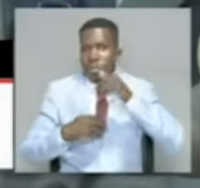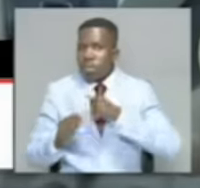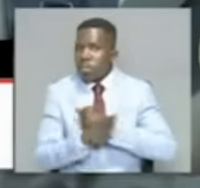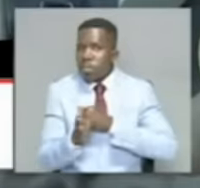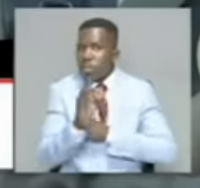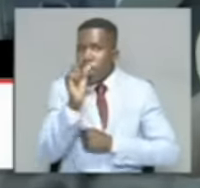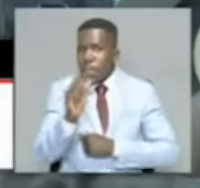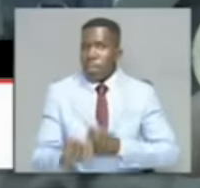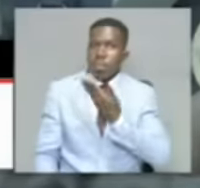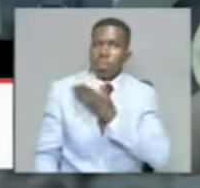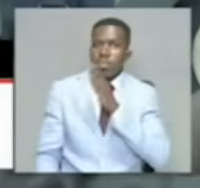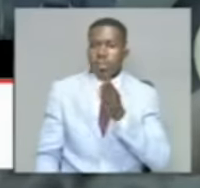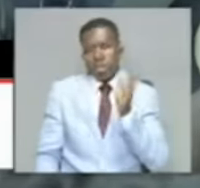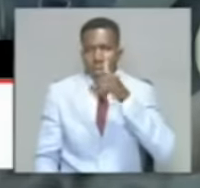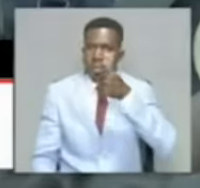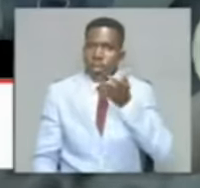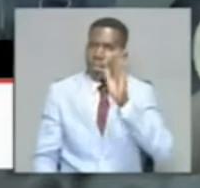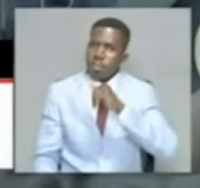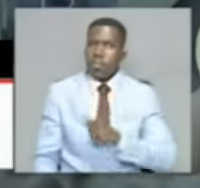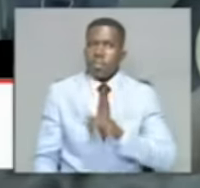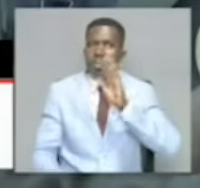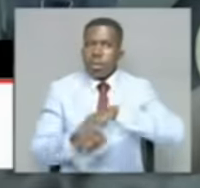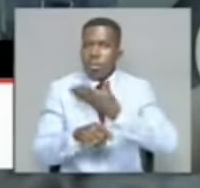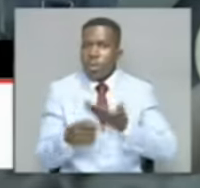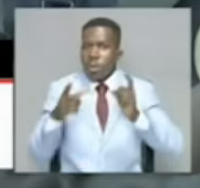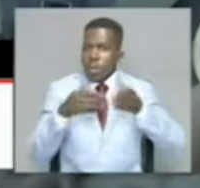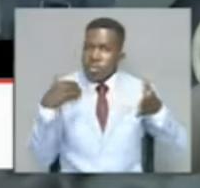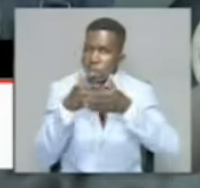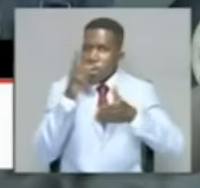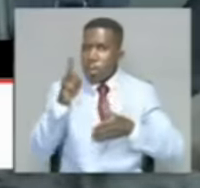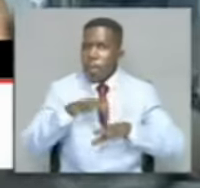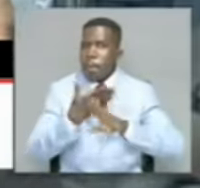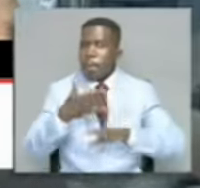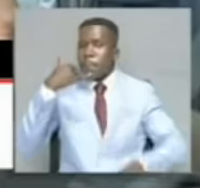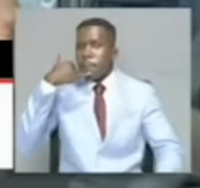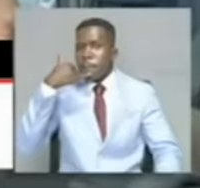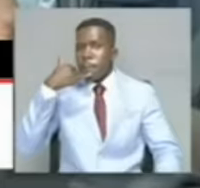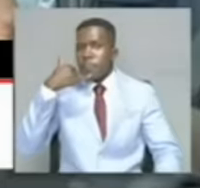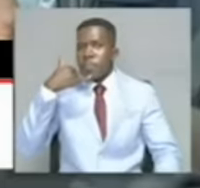não tem problema, talvez, hein? Vamos andar. Quando eu cheguei para lá, ligaram